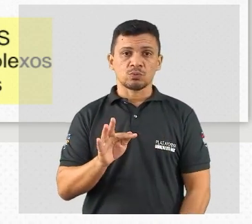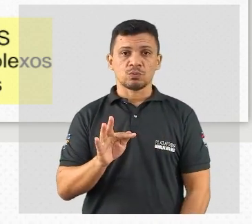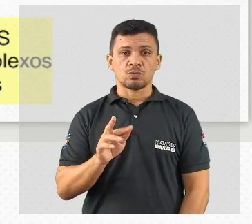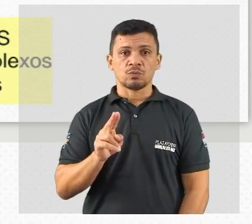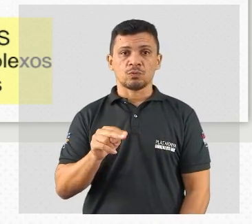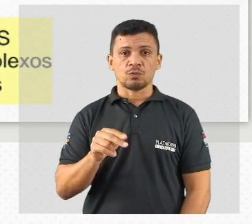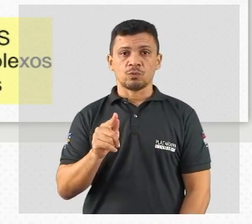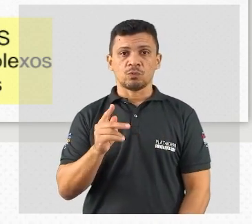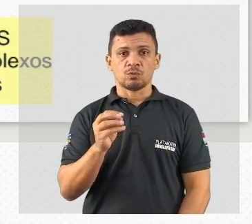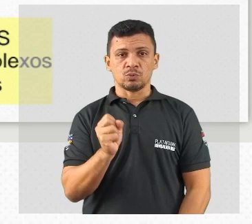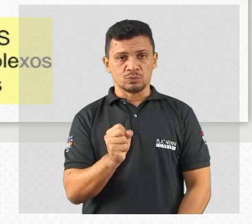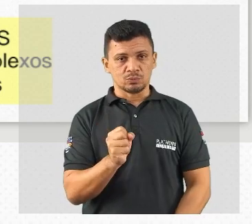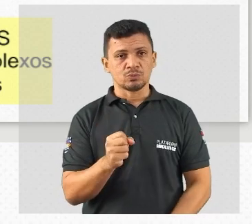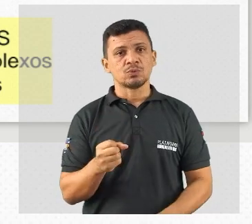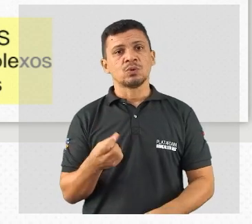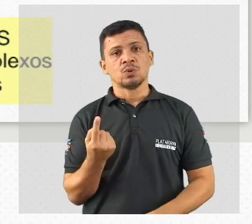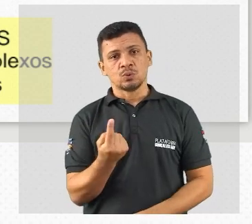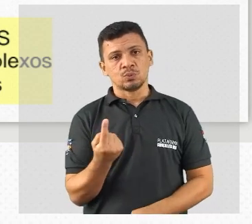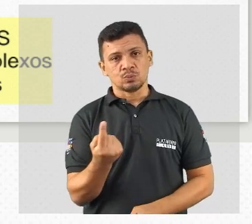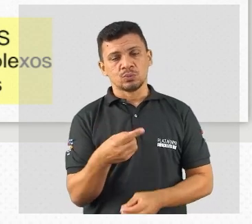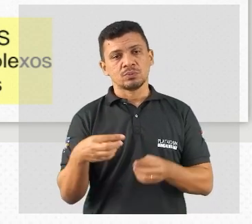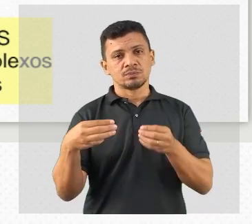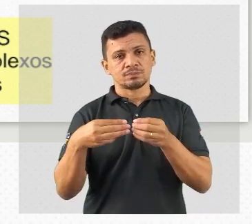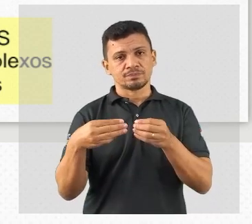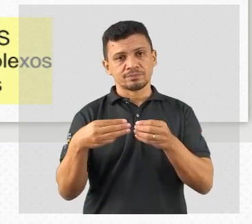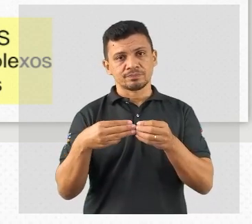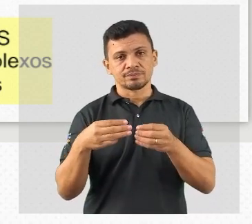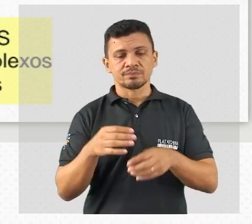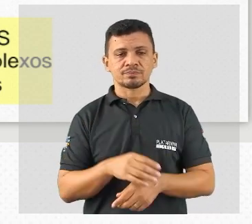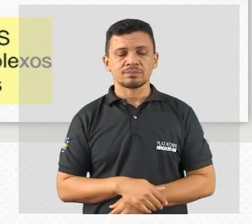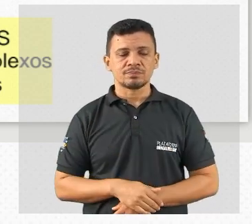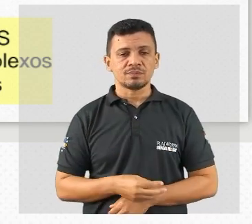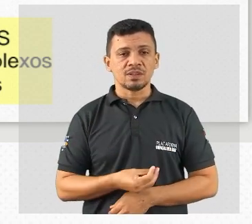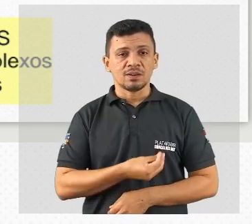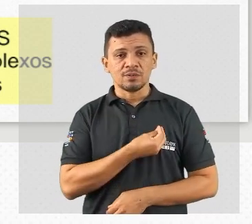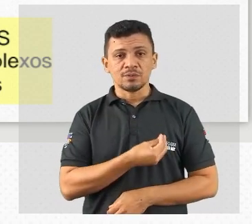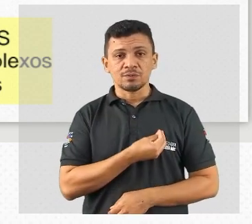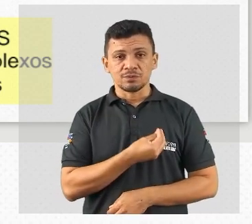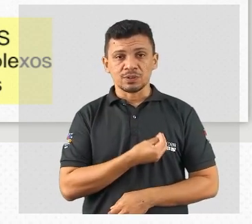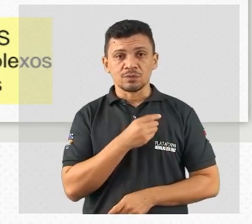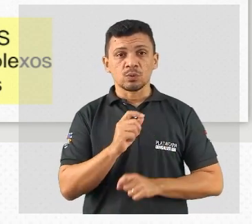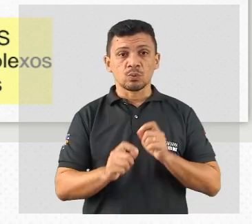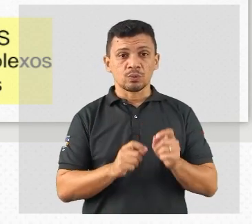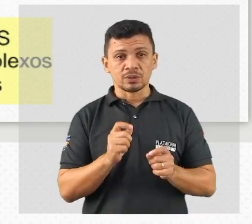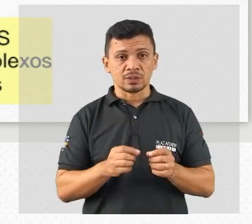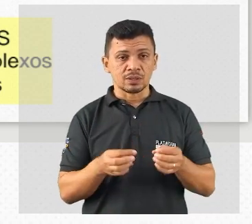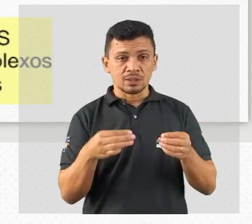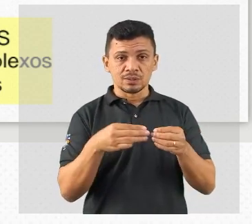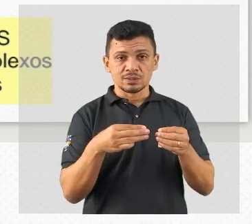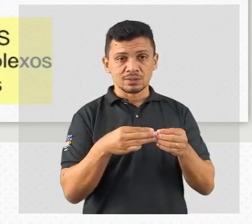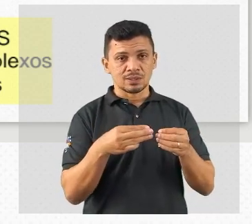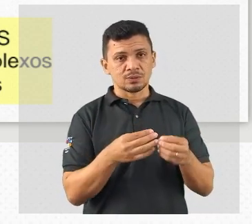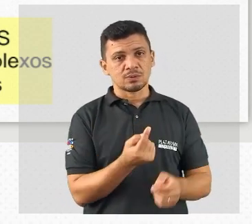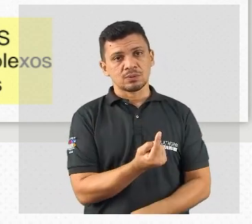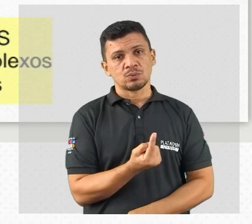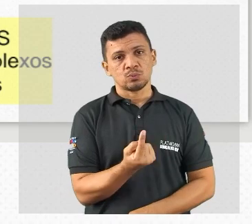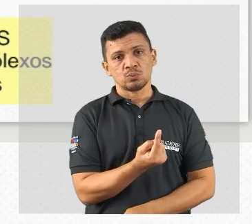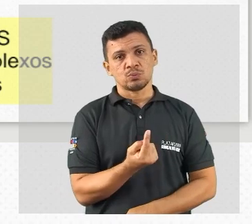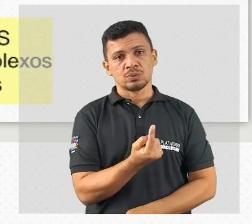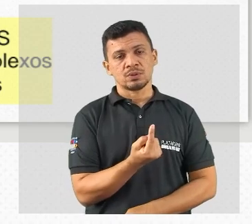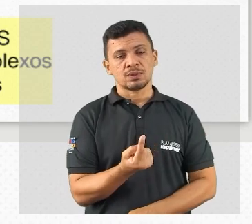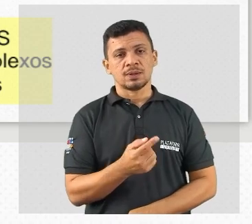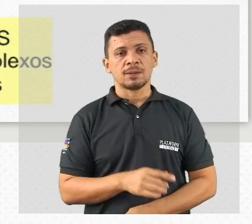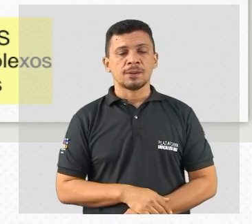uma única célula, tá? Então, a gente chama esses seres vivos de seres unicelulares, tá? Como, por